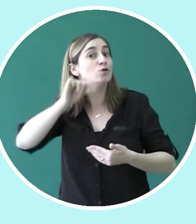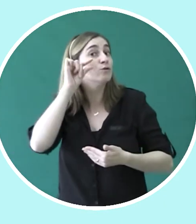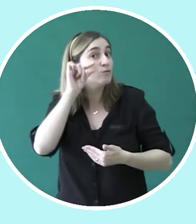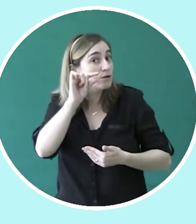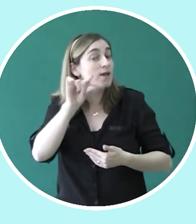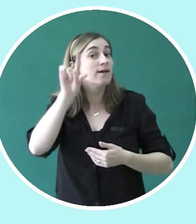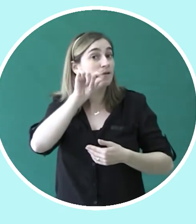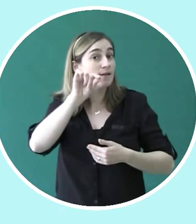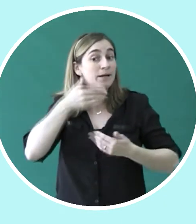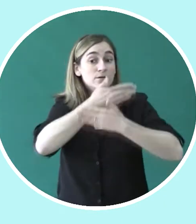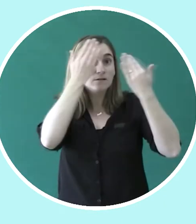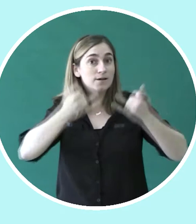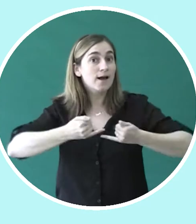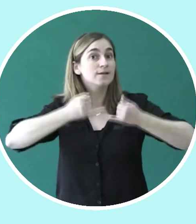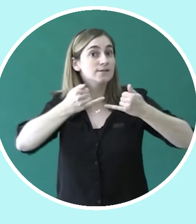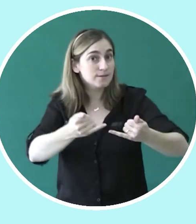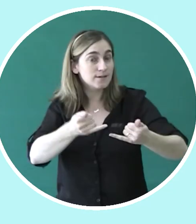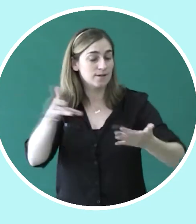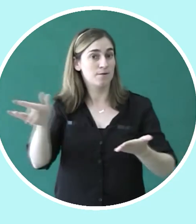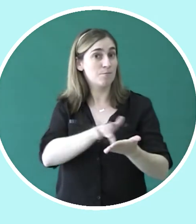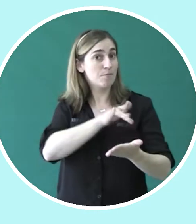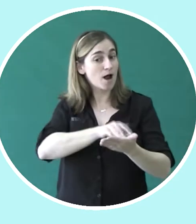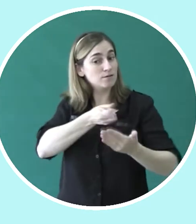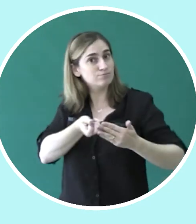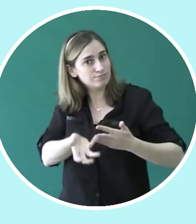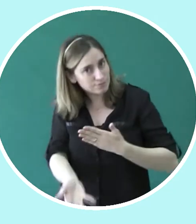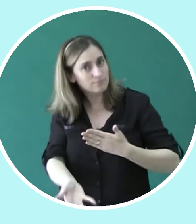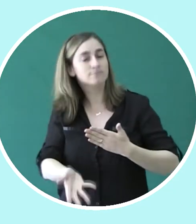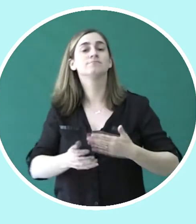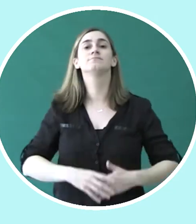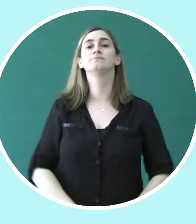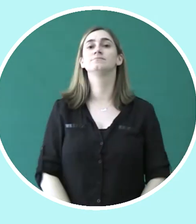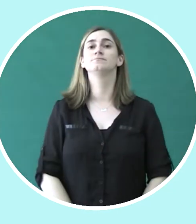dia, a aumentar o número de páginas.